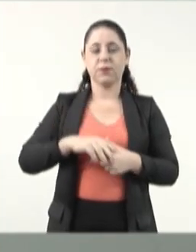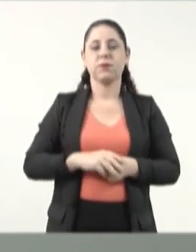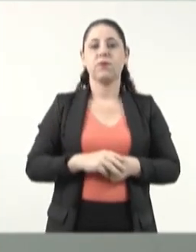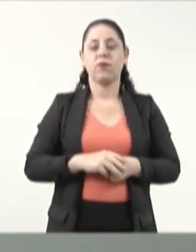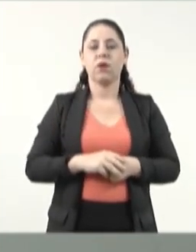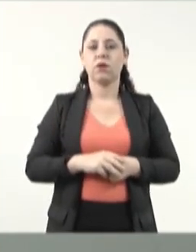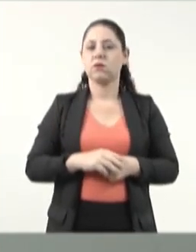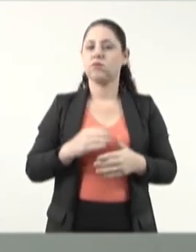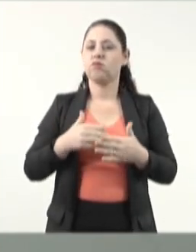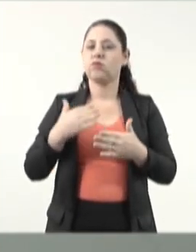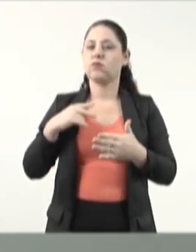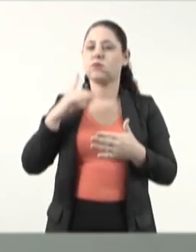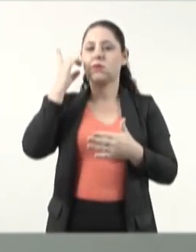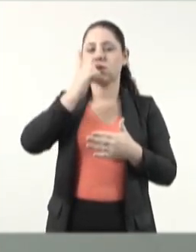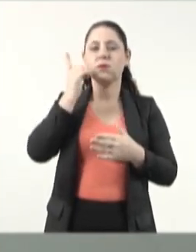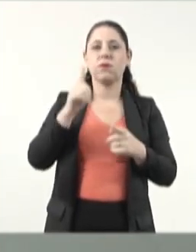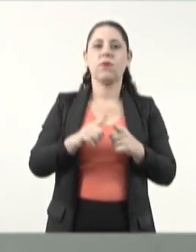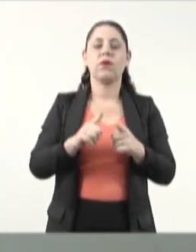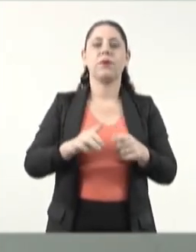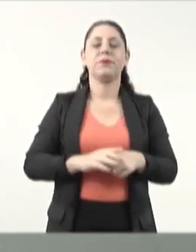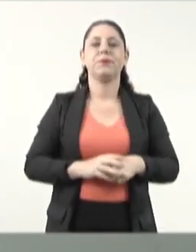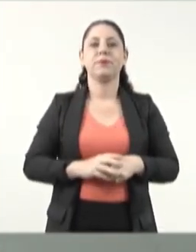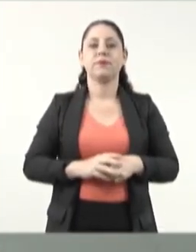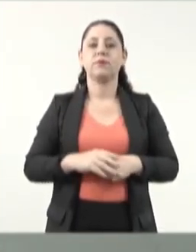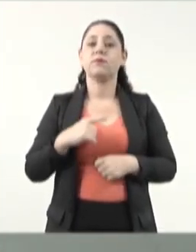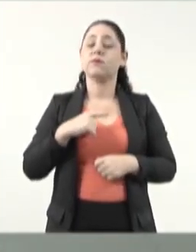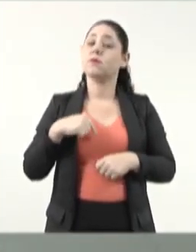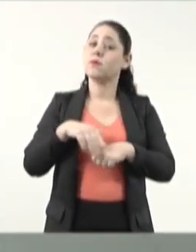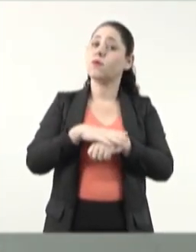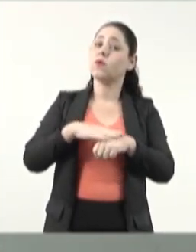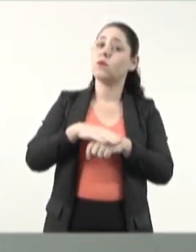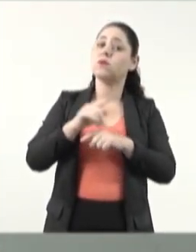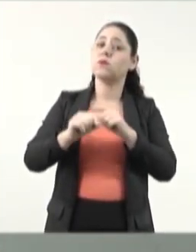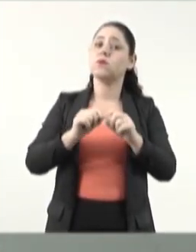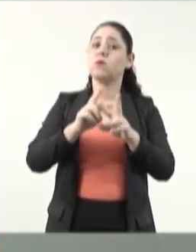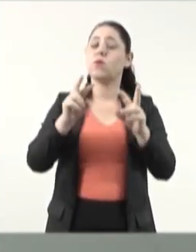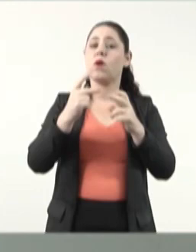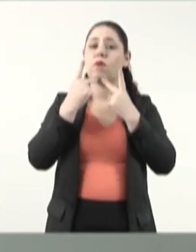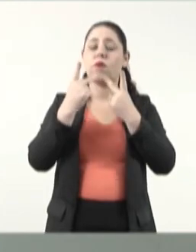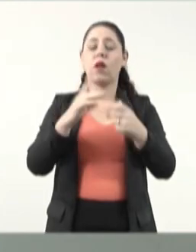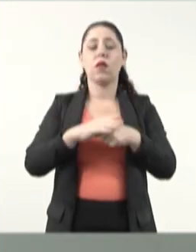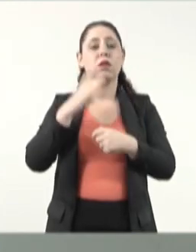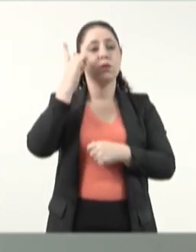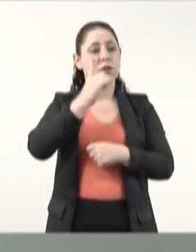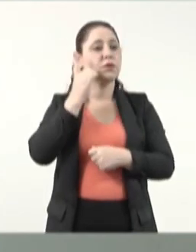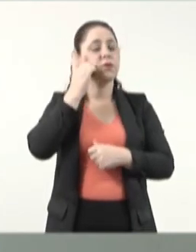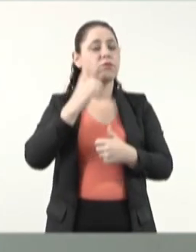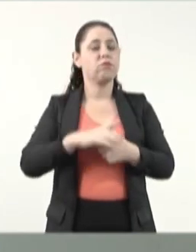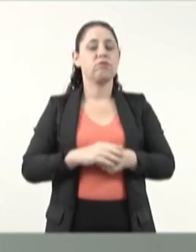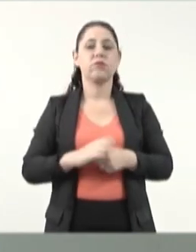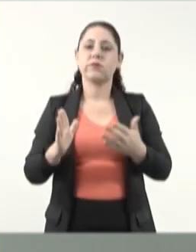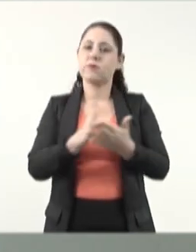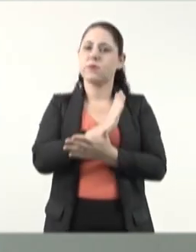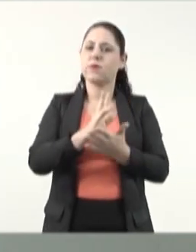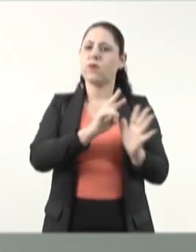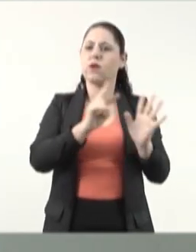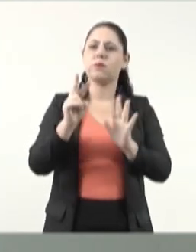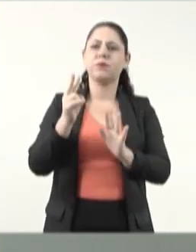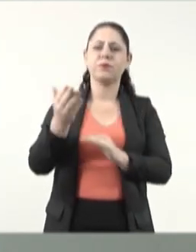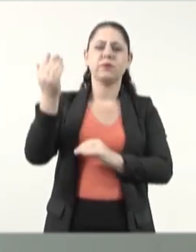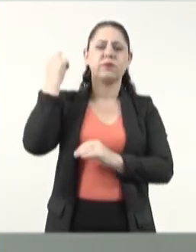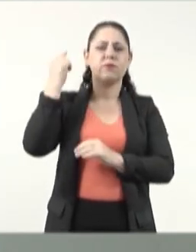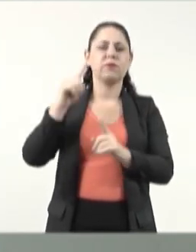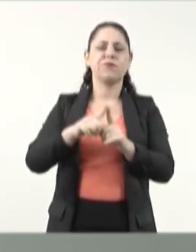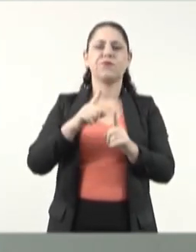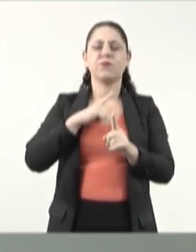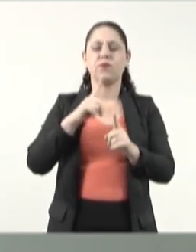agora há pouco os deputados também estavam comentando sobre a fala da parlamentar. Há algumas semanas nós tivemos